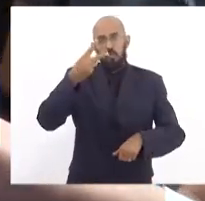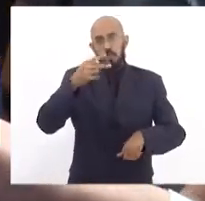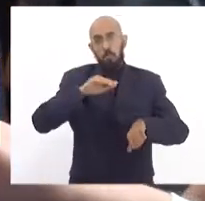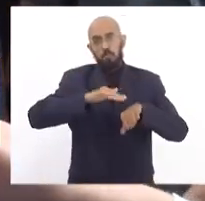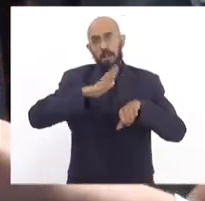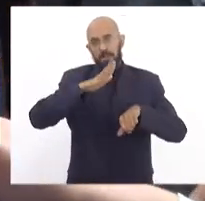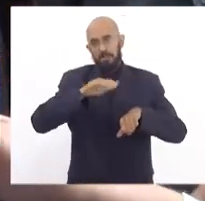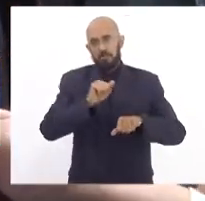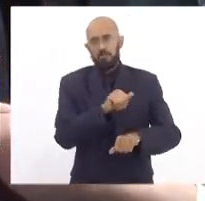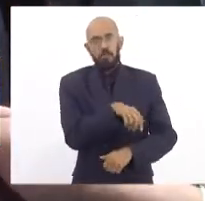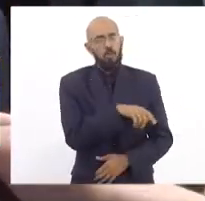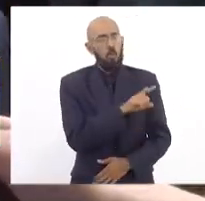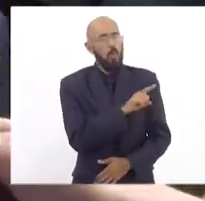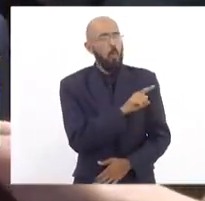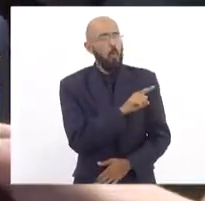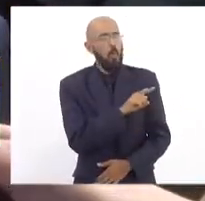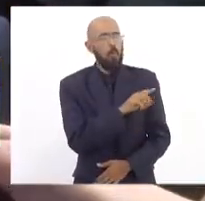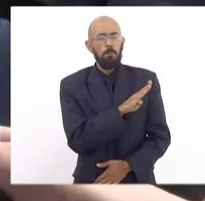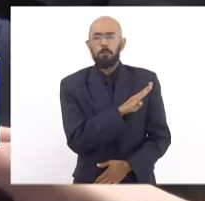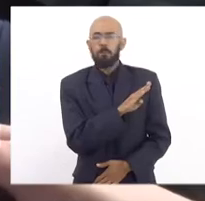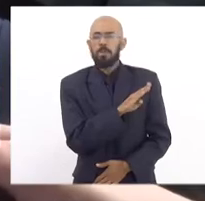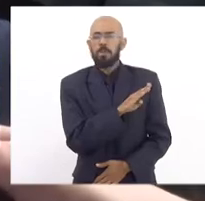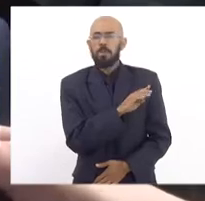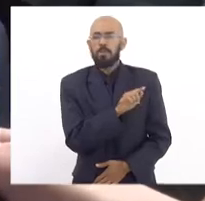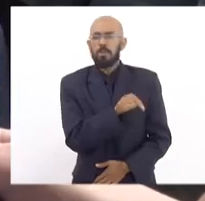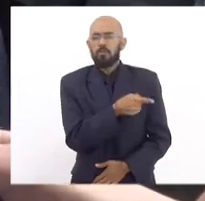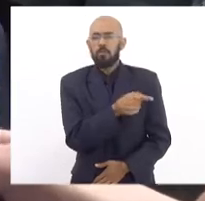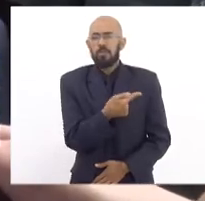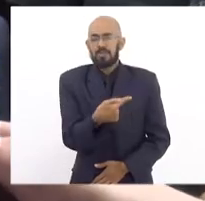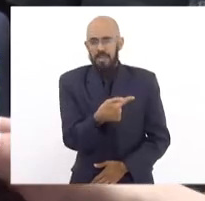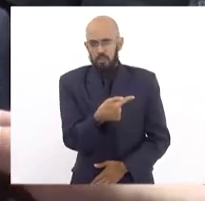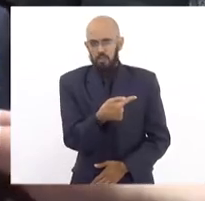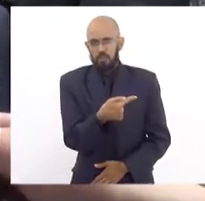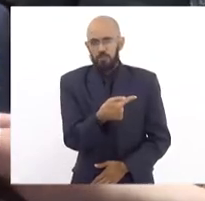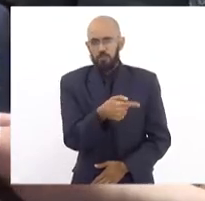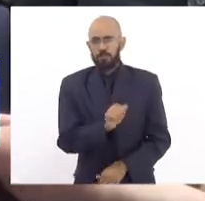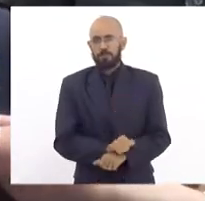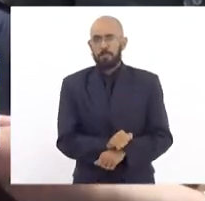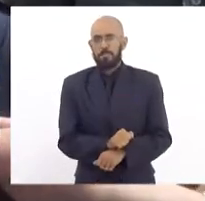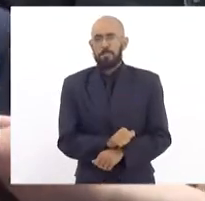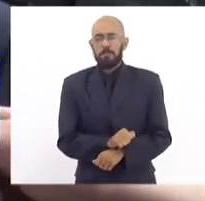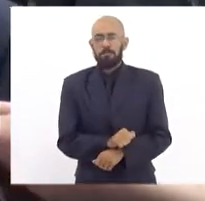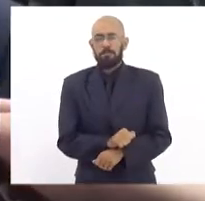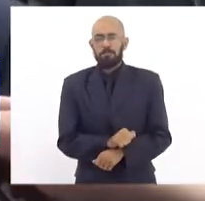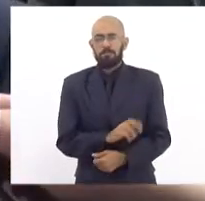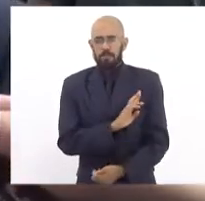Foi 1.700 milhões de reais arrecadado em participação especial.